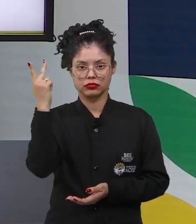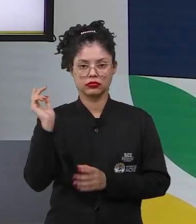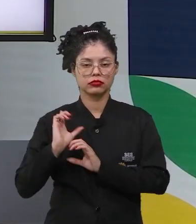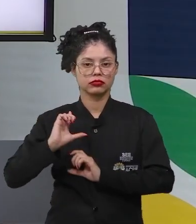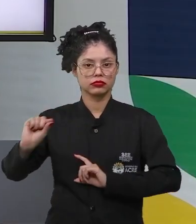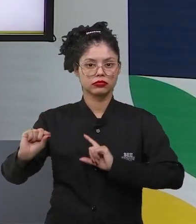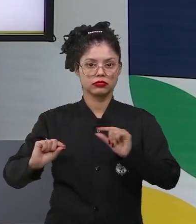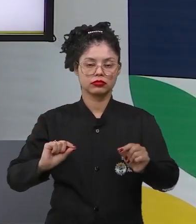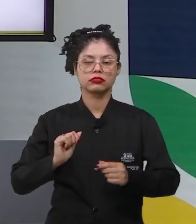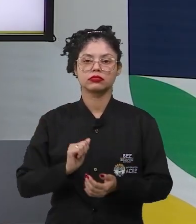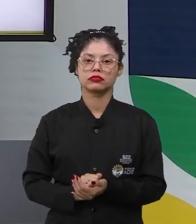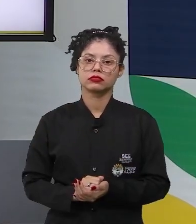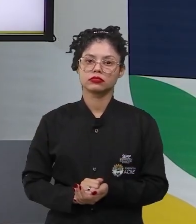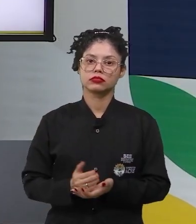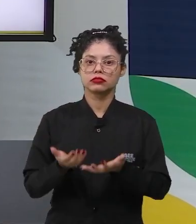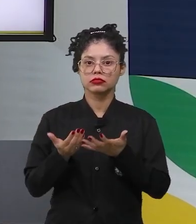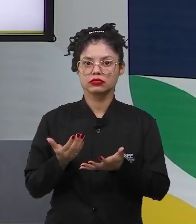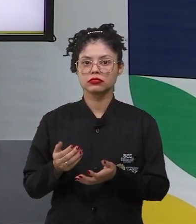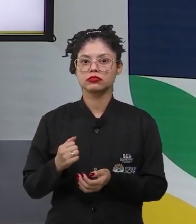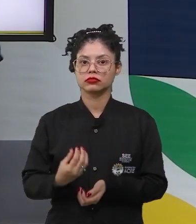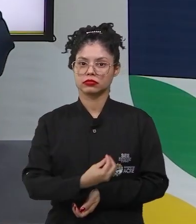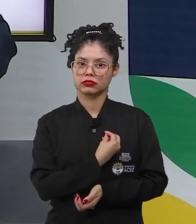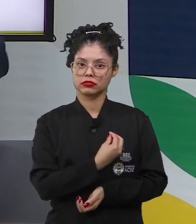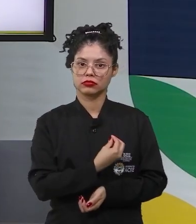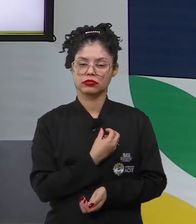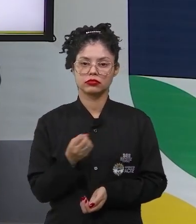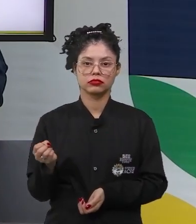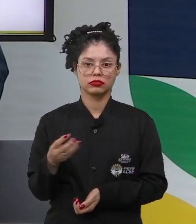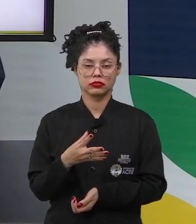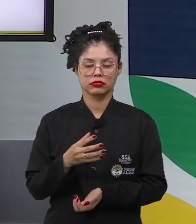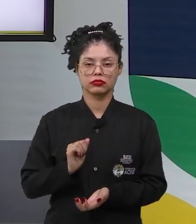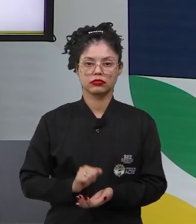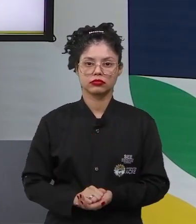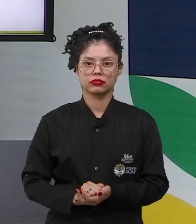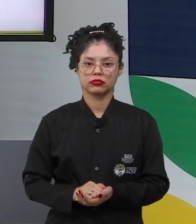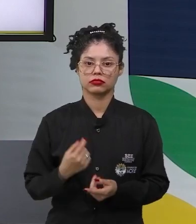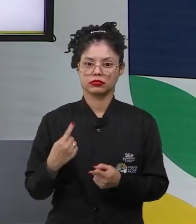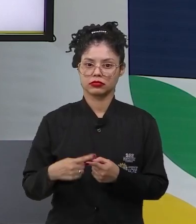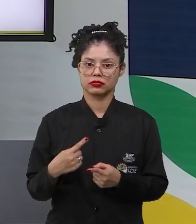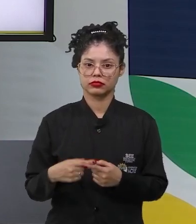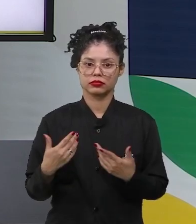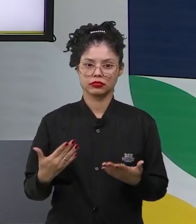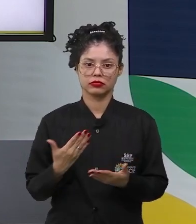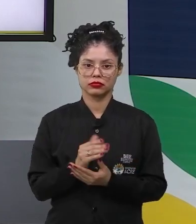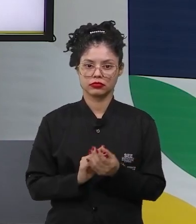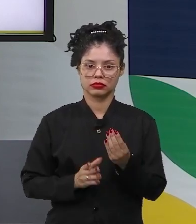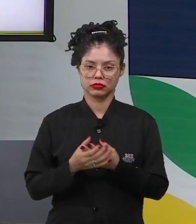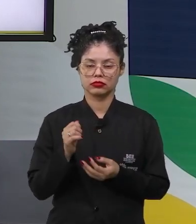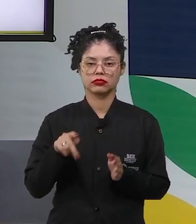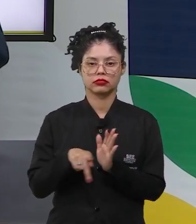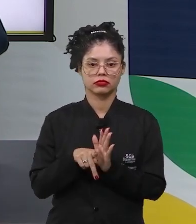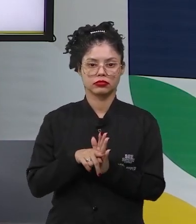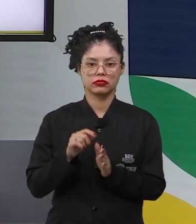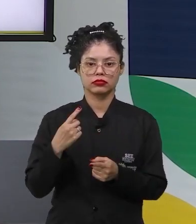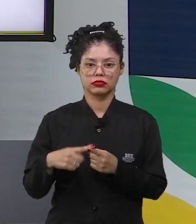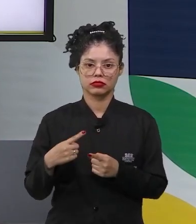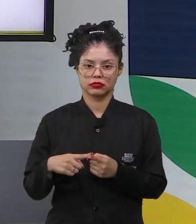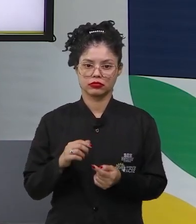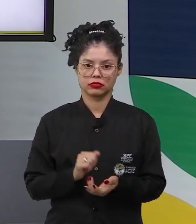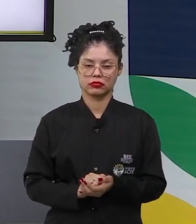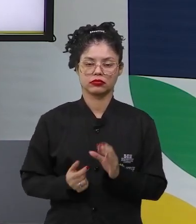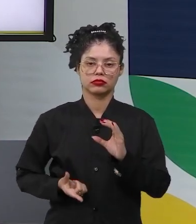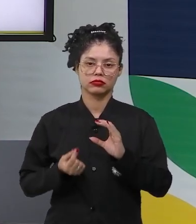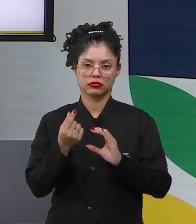que saem da Síria é justamente por conta da guerra. Não é para ser mão de obra barata, não é por causa